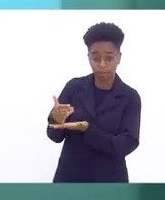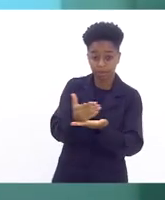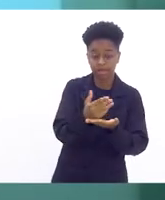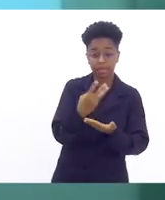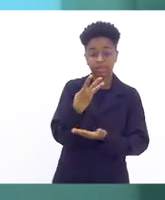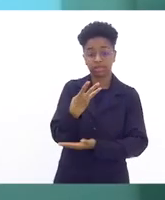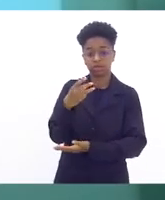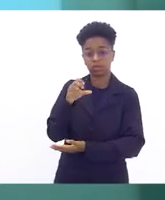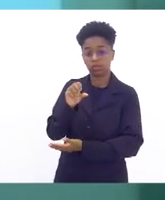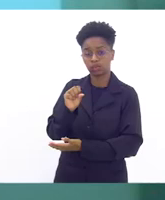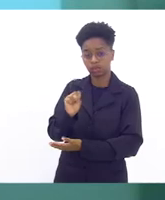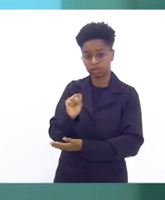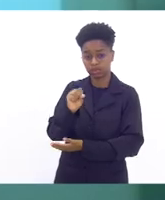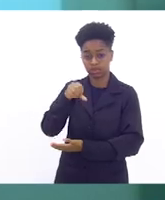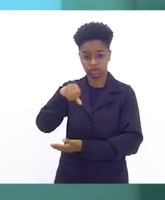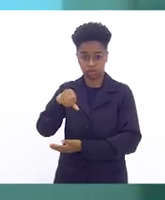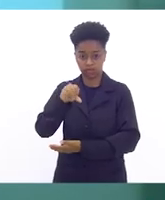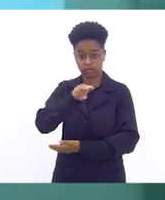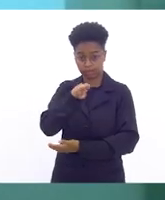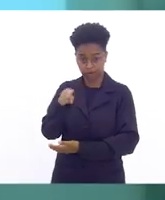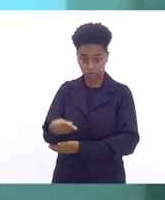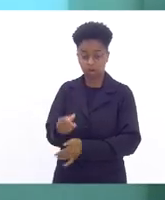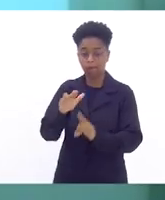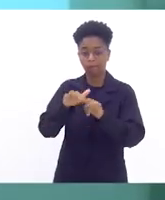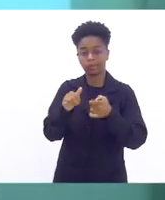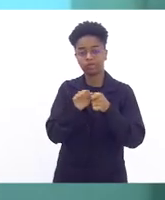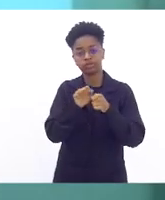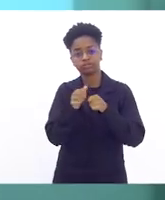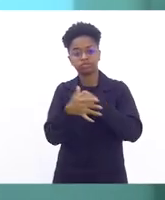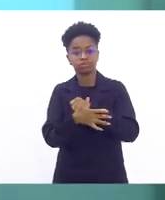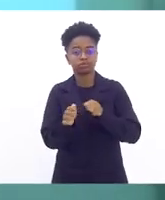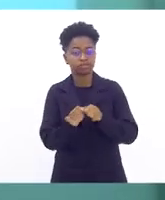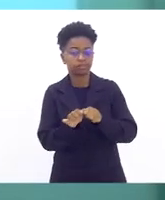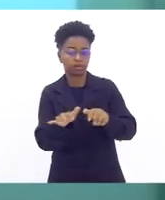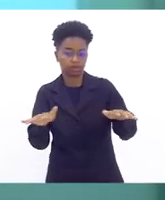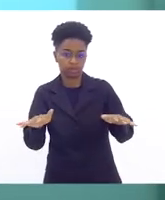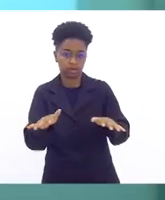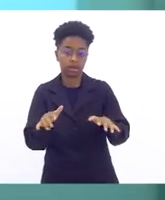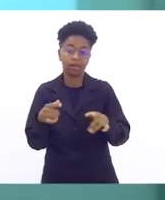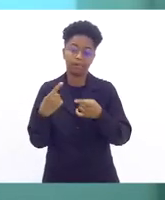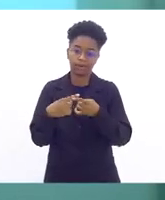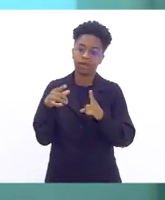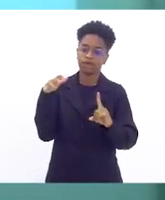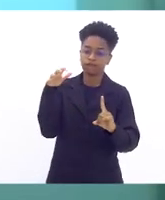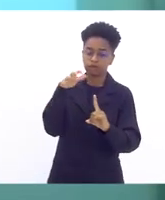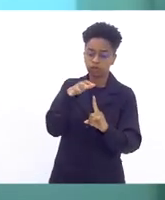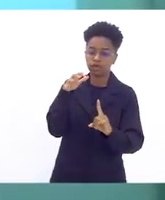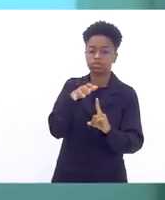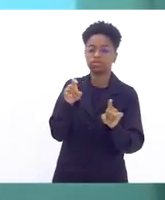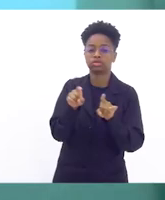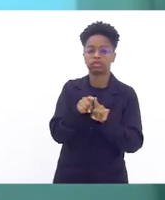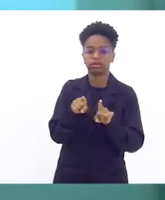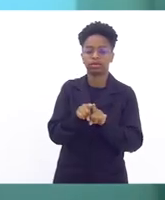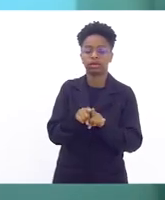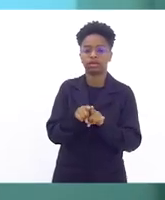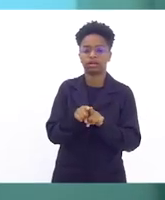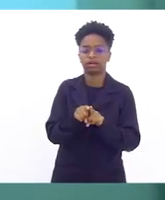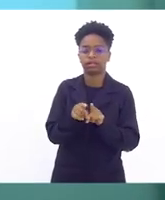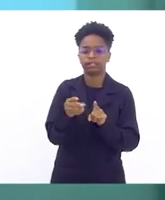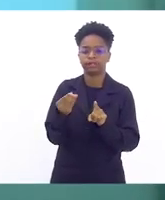389 milhões de vida pandemia do coronavírus é que influenciada muito pela questão da